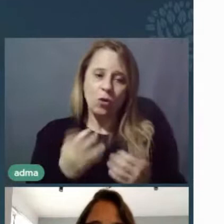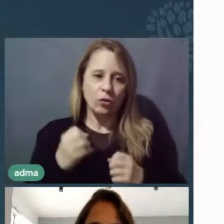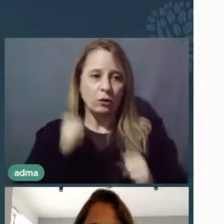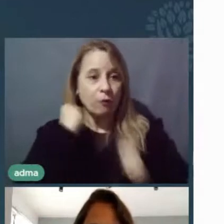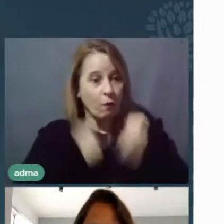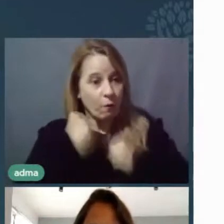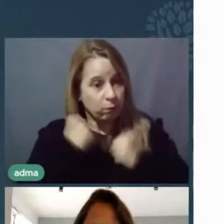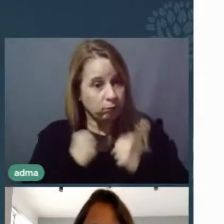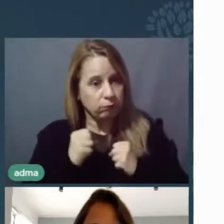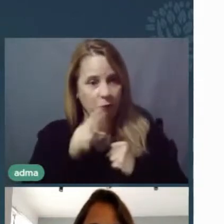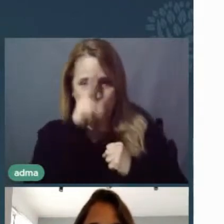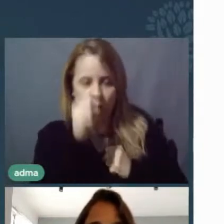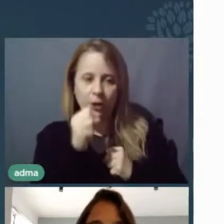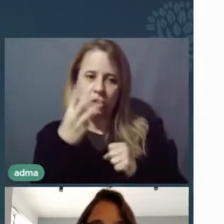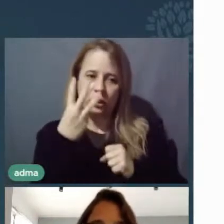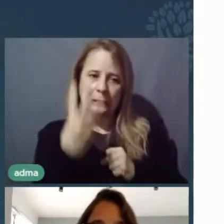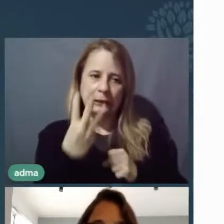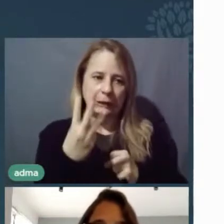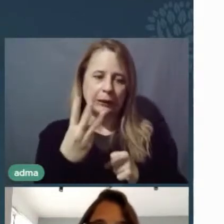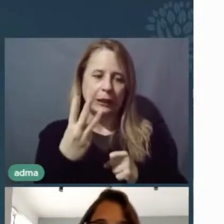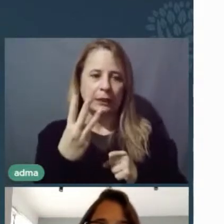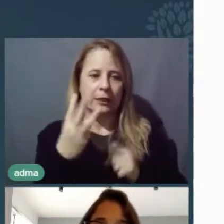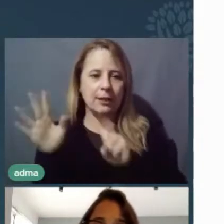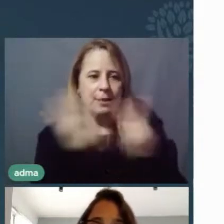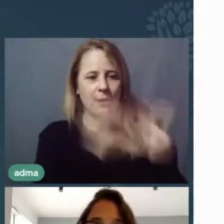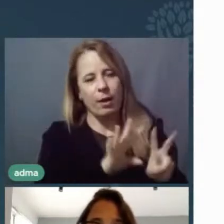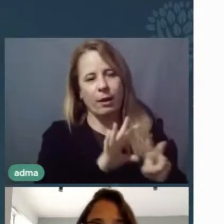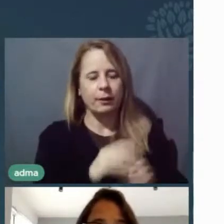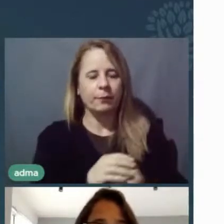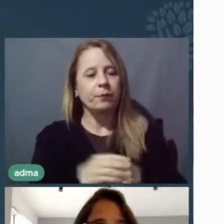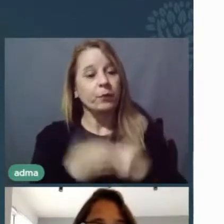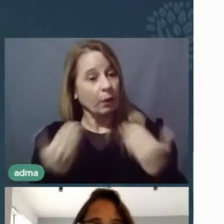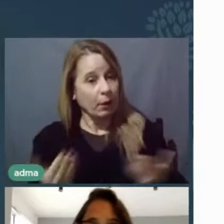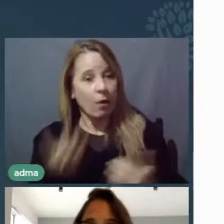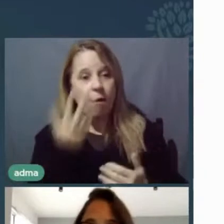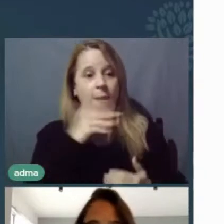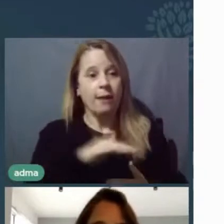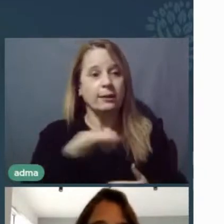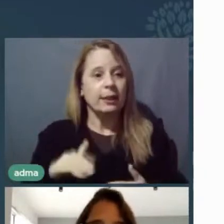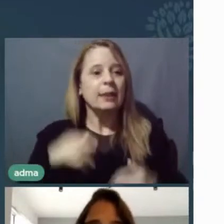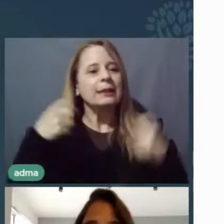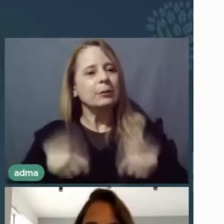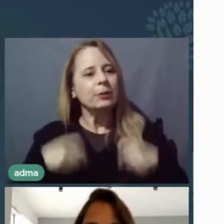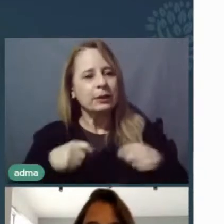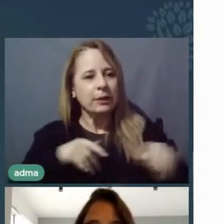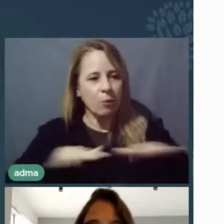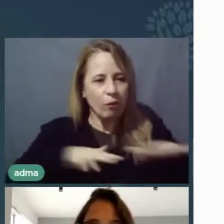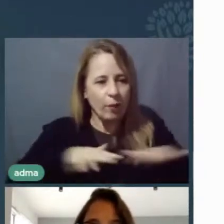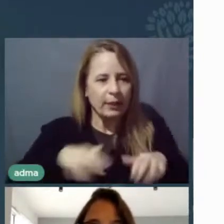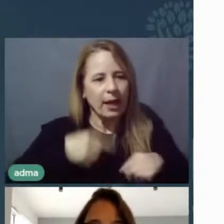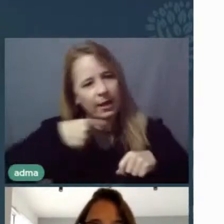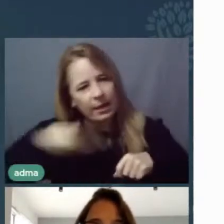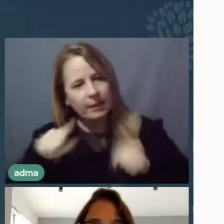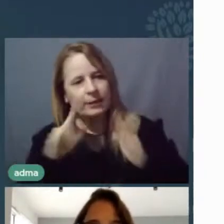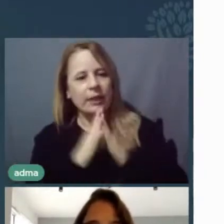seja feita 3 vezes na semana. O que isso significa? Significa que as crianças têm que se movimentar, sair de casa, manter